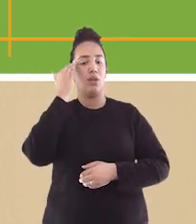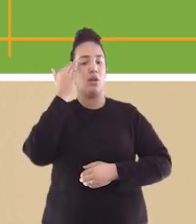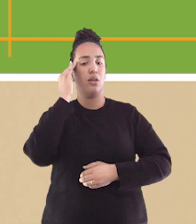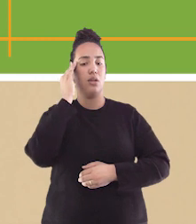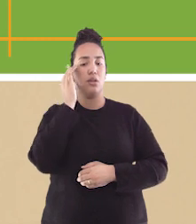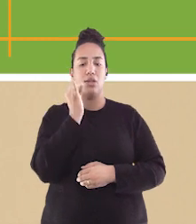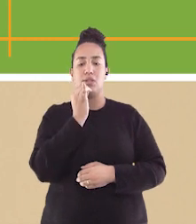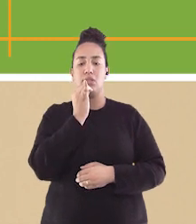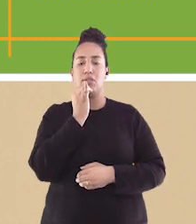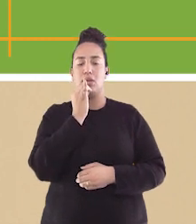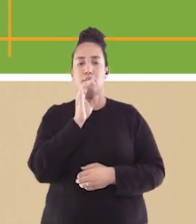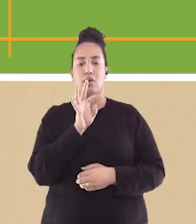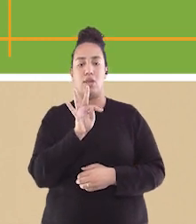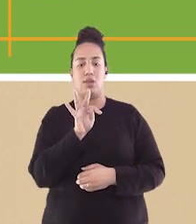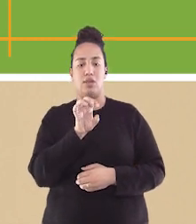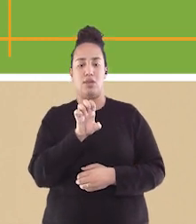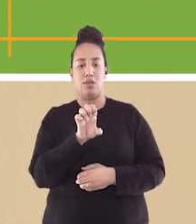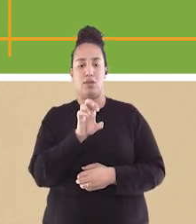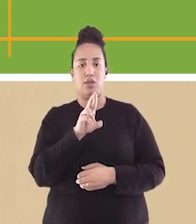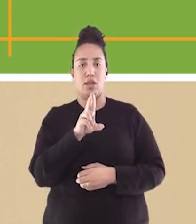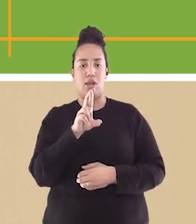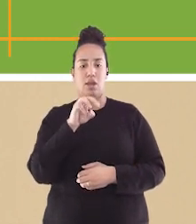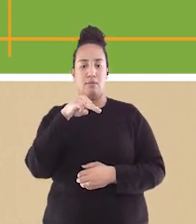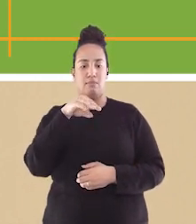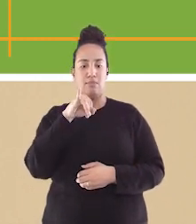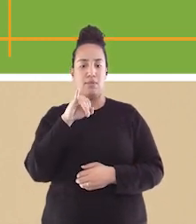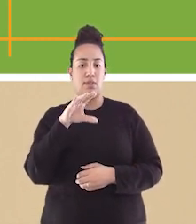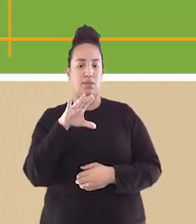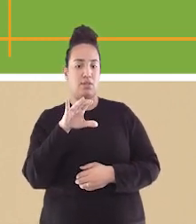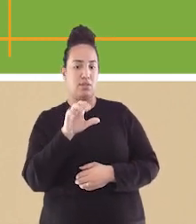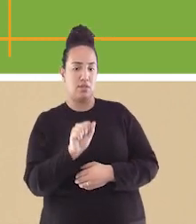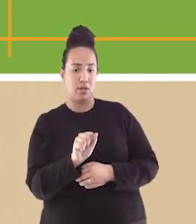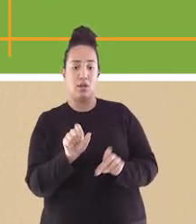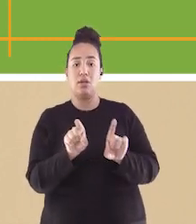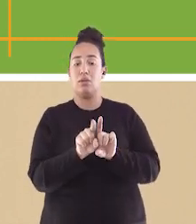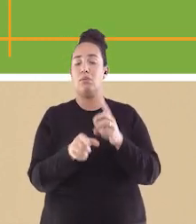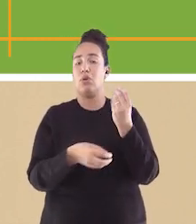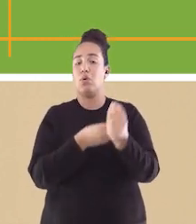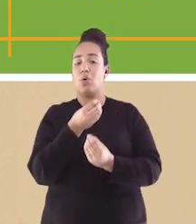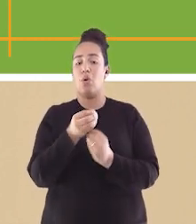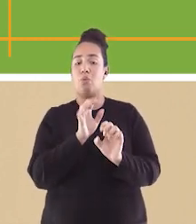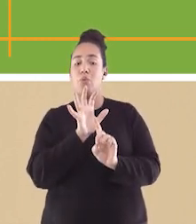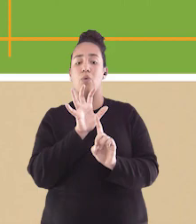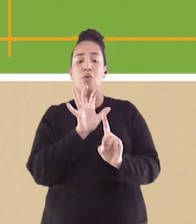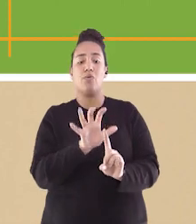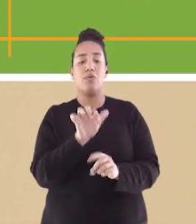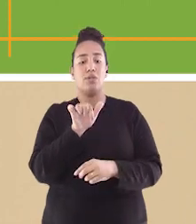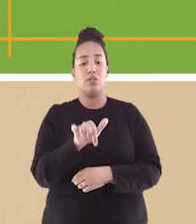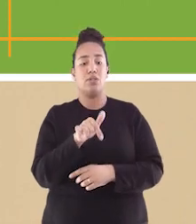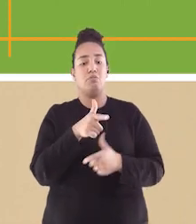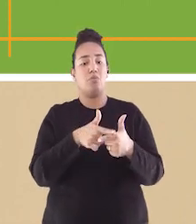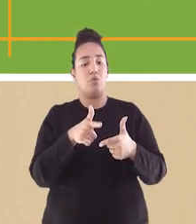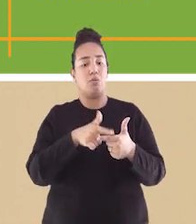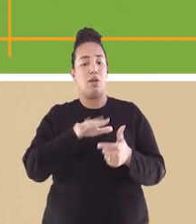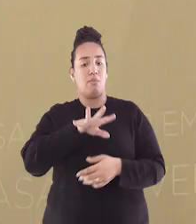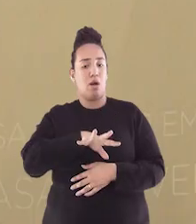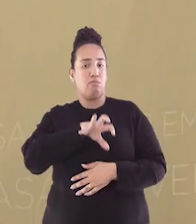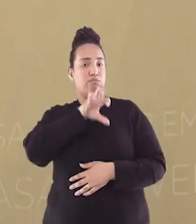a inversão térmica e qual a sua influência em problemas respiratórios em regiões de alta poluição